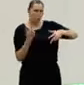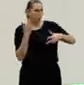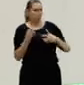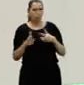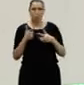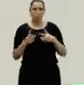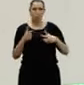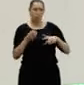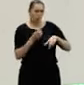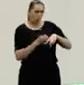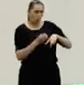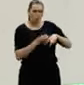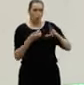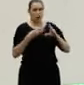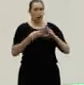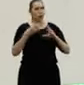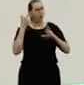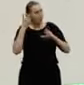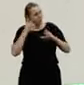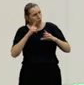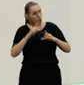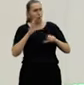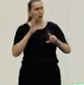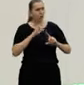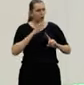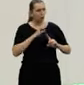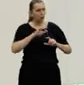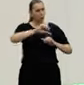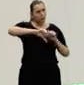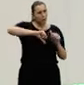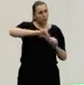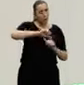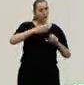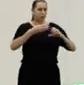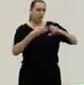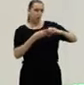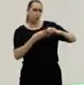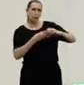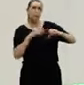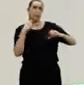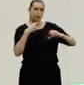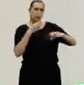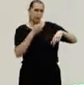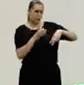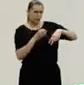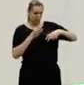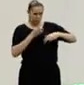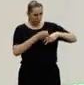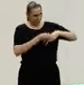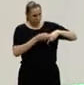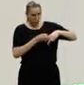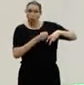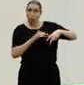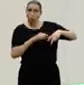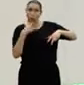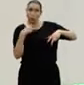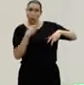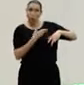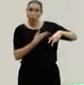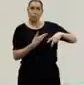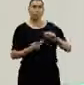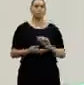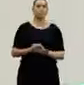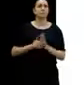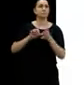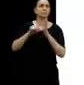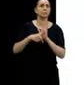lesão, essas células conseguem ir lá, agir e se transformar nas células daquele órgão específico. Depois,